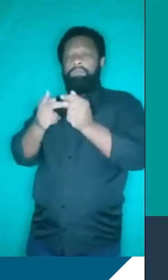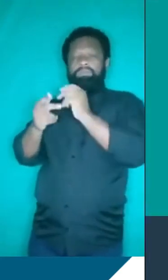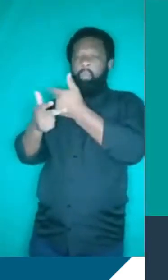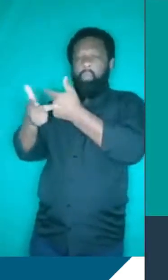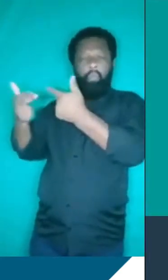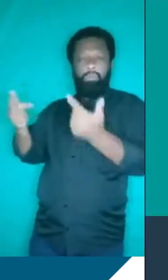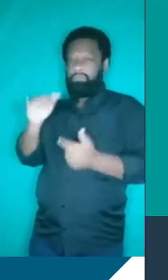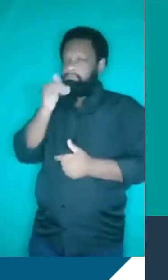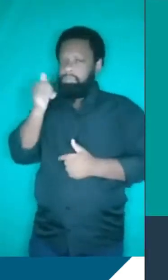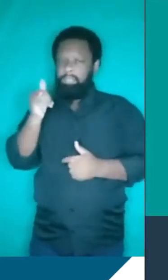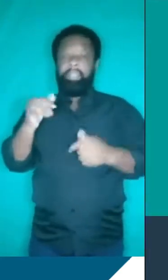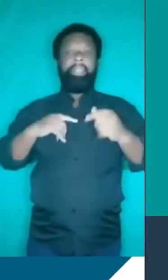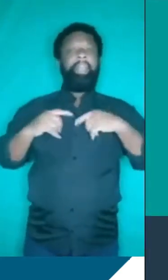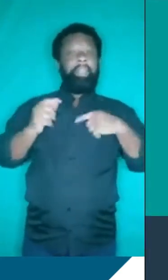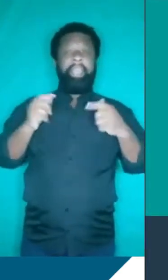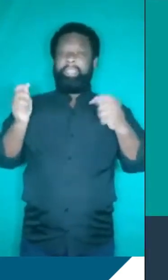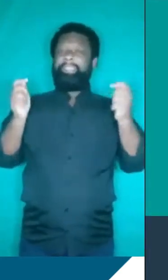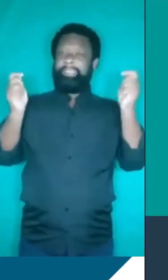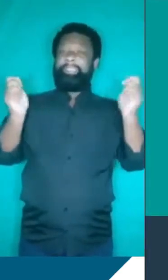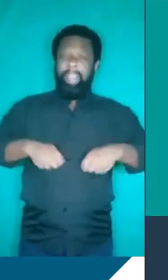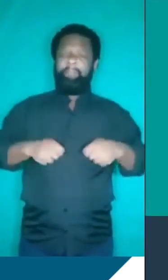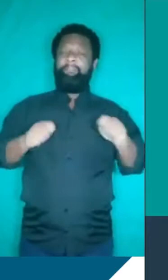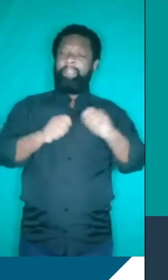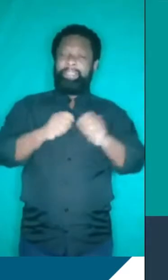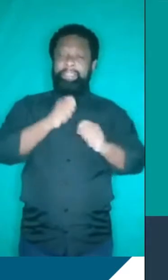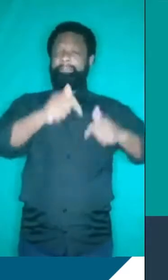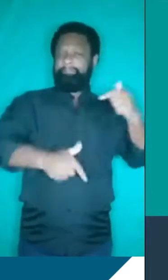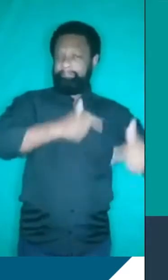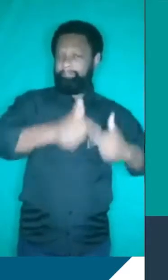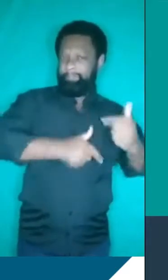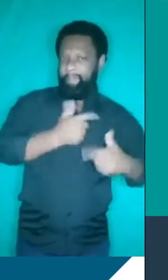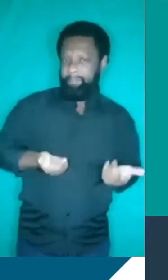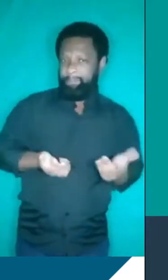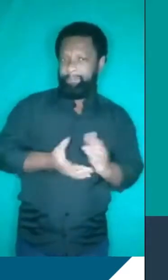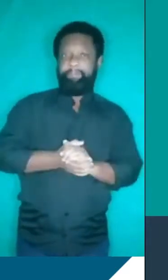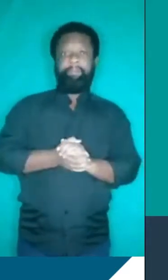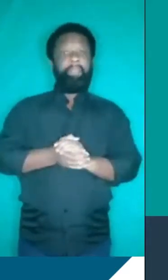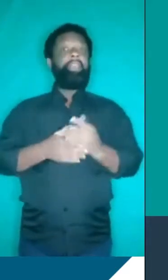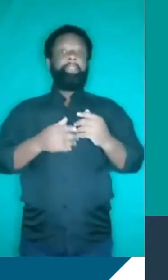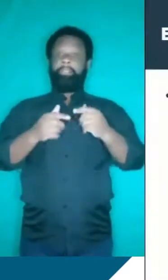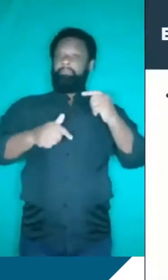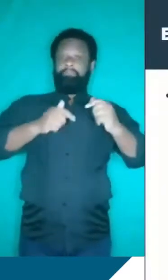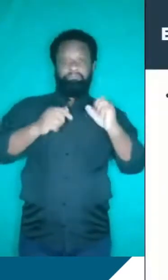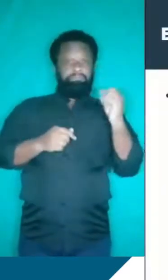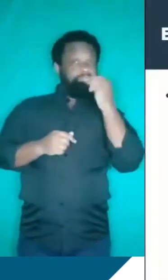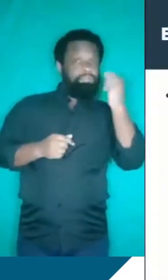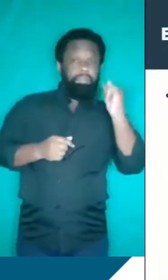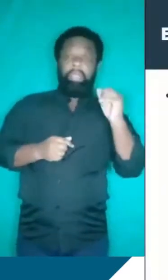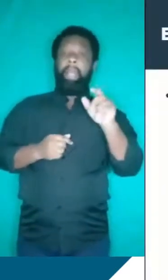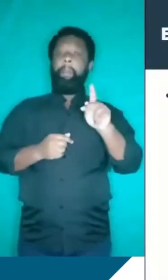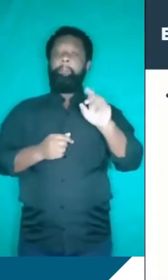a definição de energia é a capacidade de realizar trabalho, tudo bem? No caso da energia